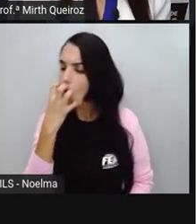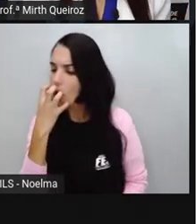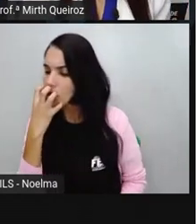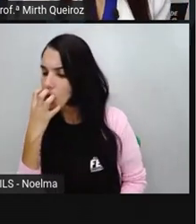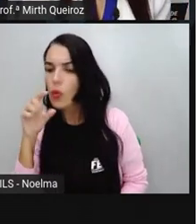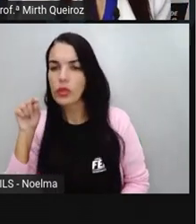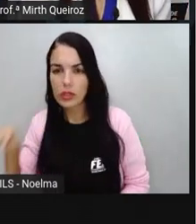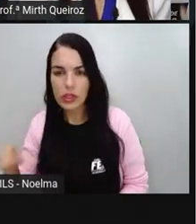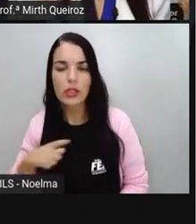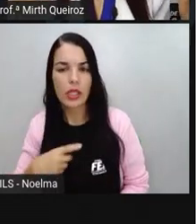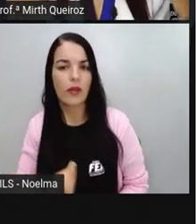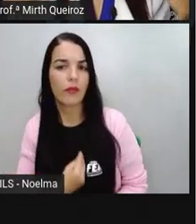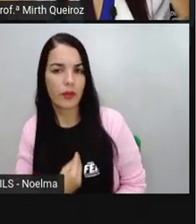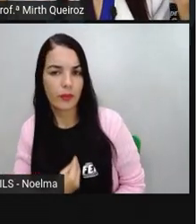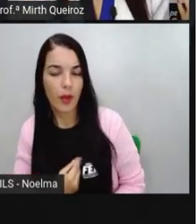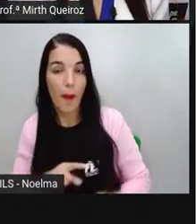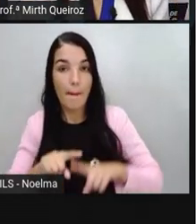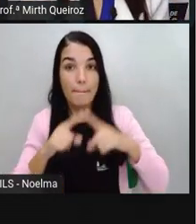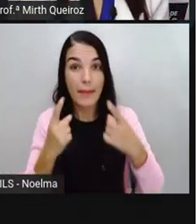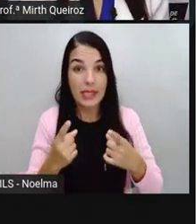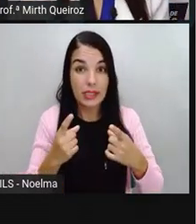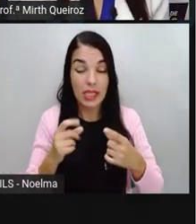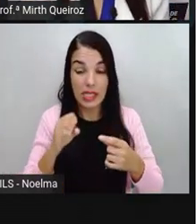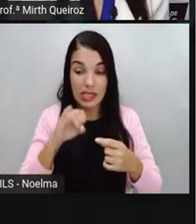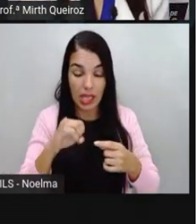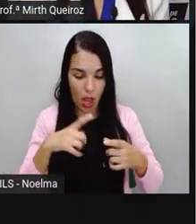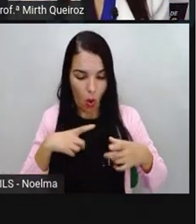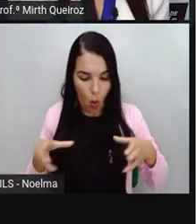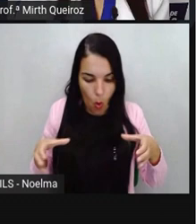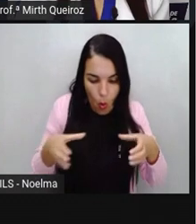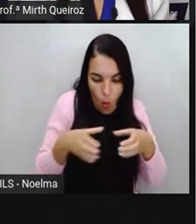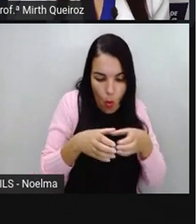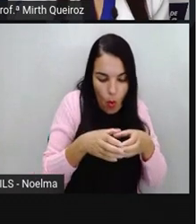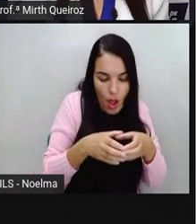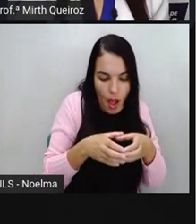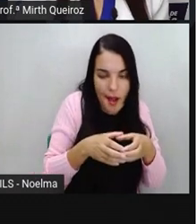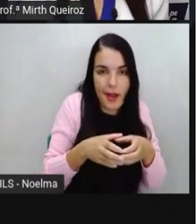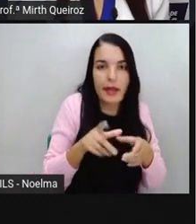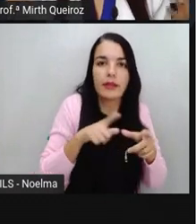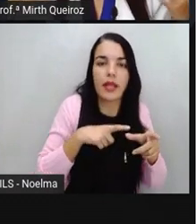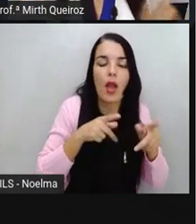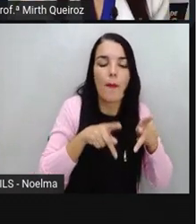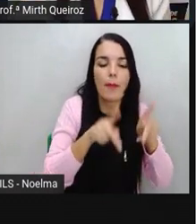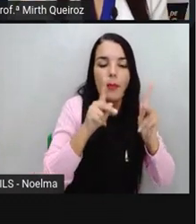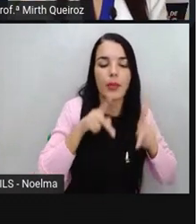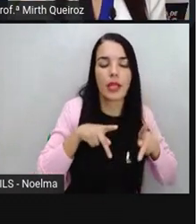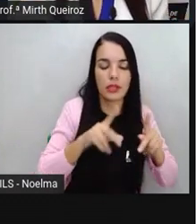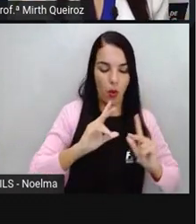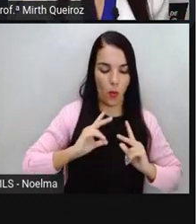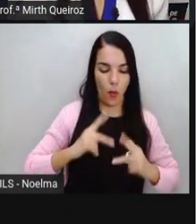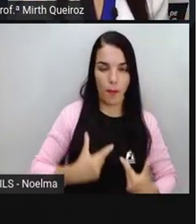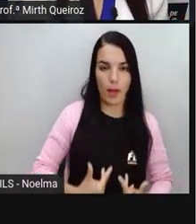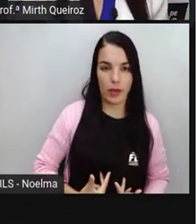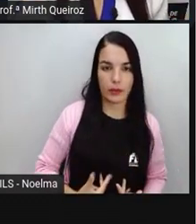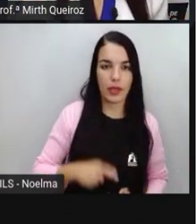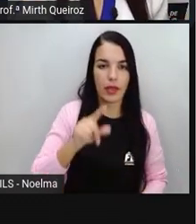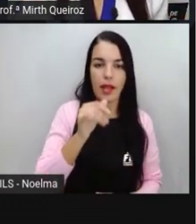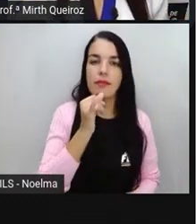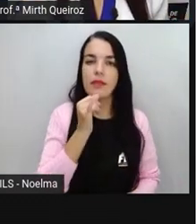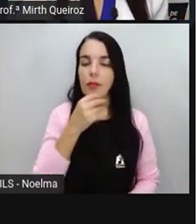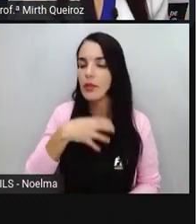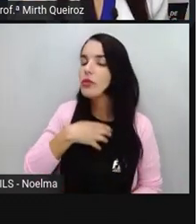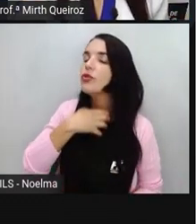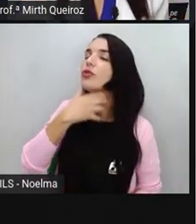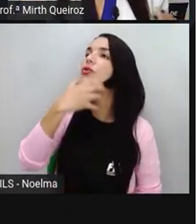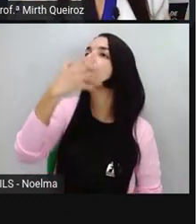um organismo. Mas quando a gente está dentro do nosso grupo, a gente vai formar uma população. Então, nesse caso aí, nós temos a girafa, por